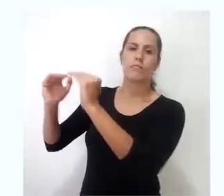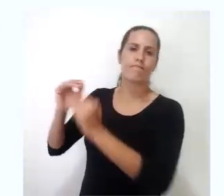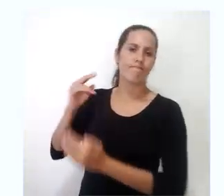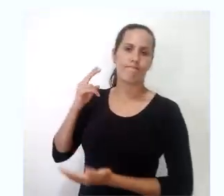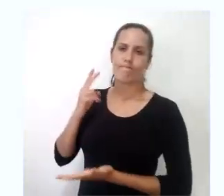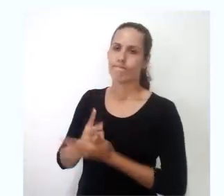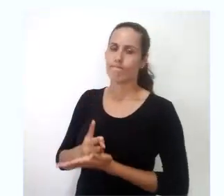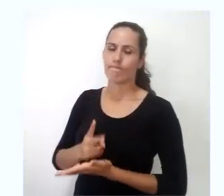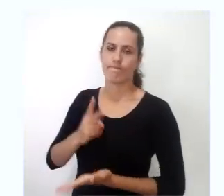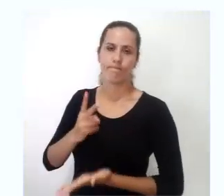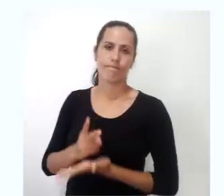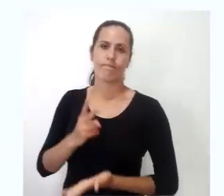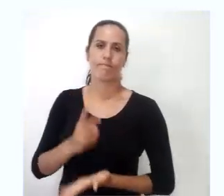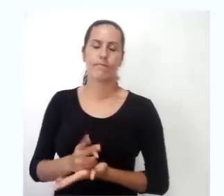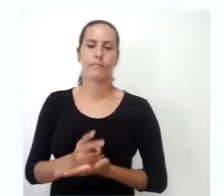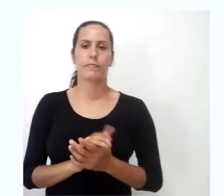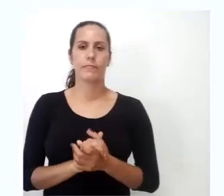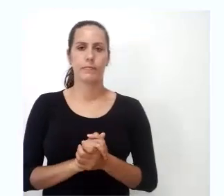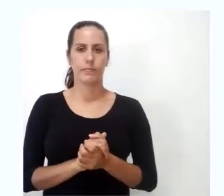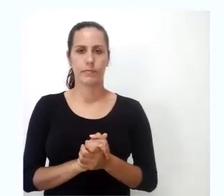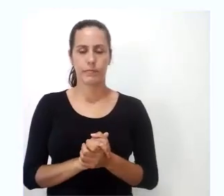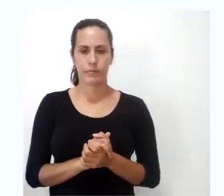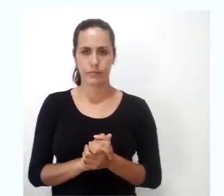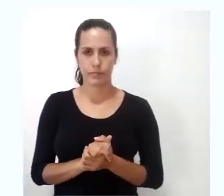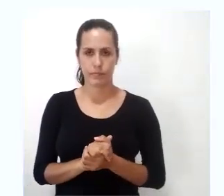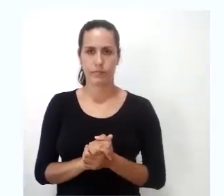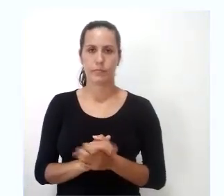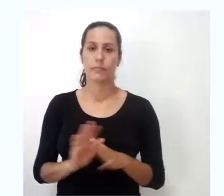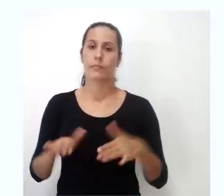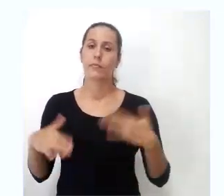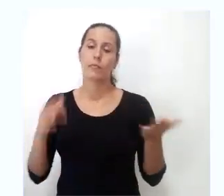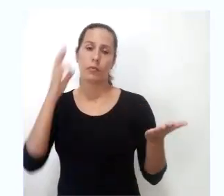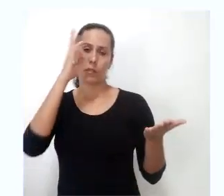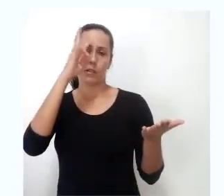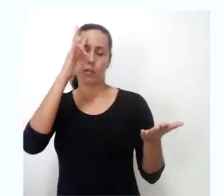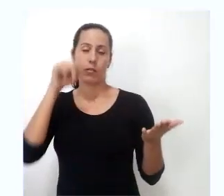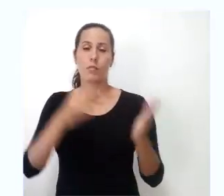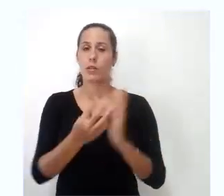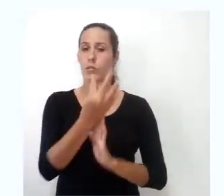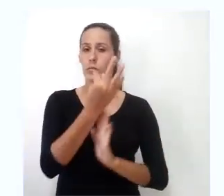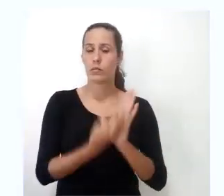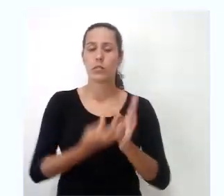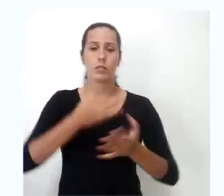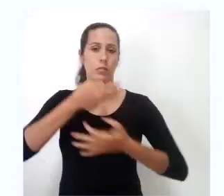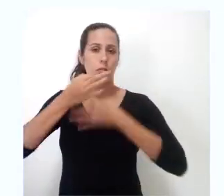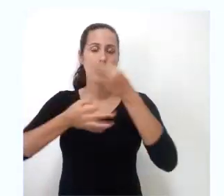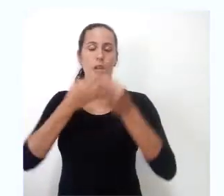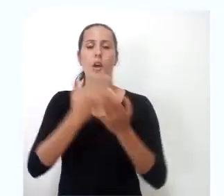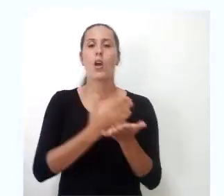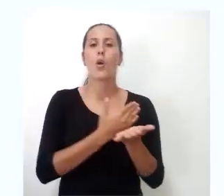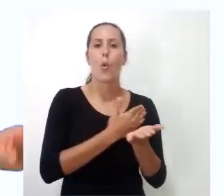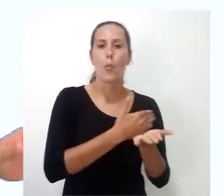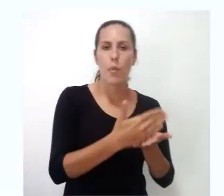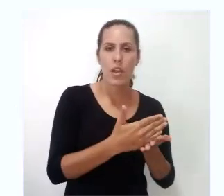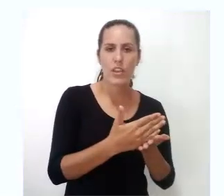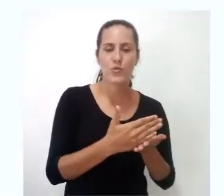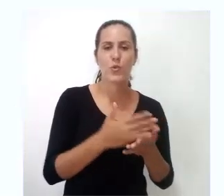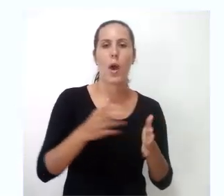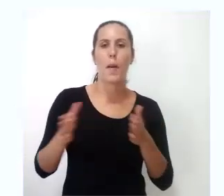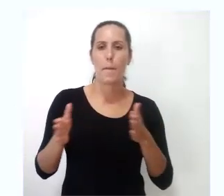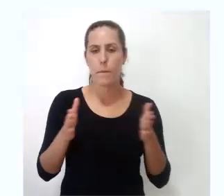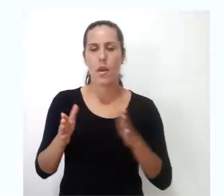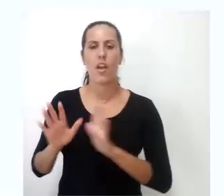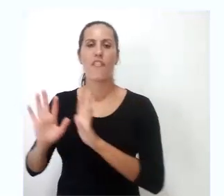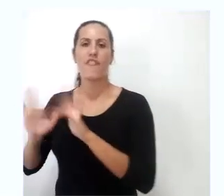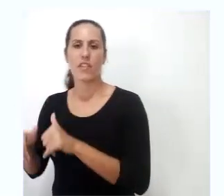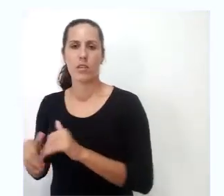ao posicionamento do outro, da ideia, da tese do outro. Então lembrar que um texto argumentativo ele tem um começo, um meio,